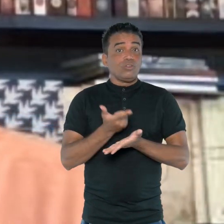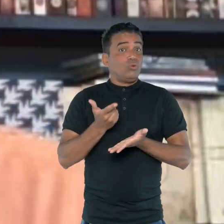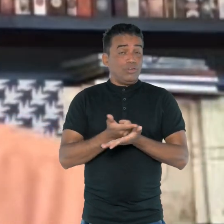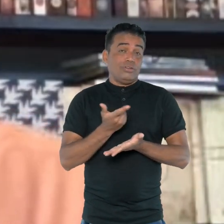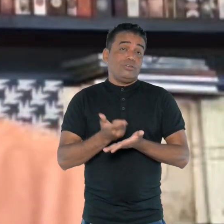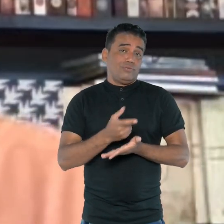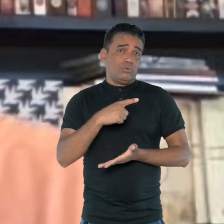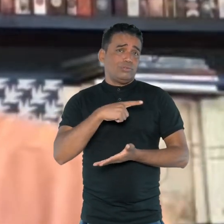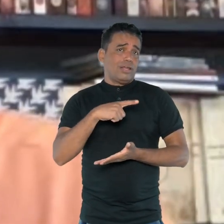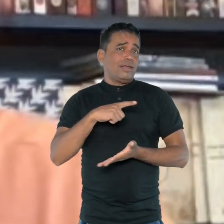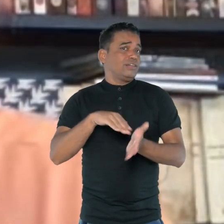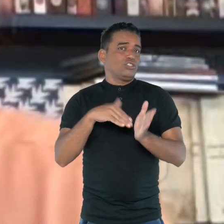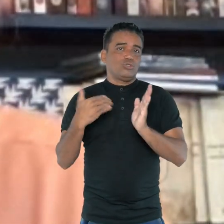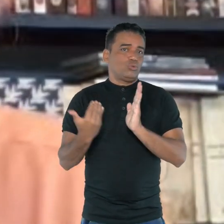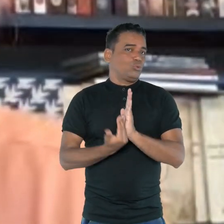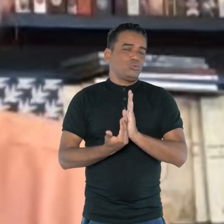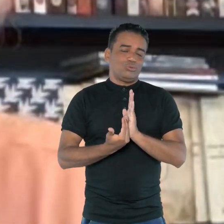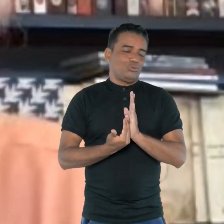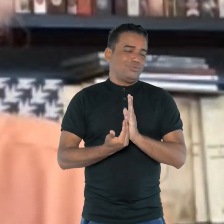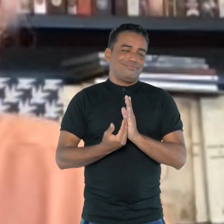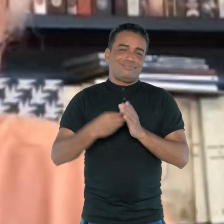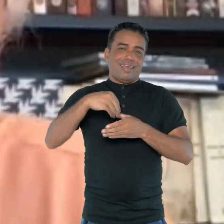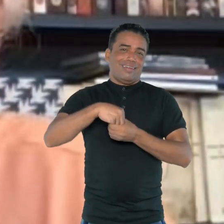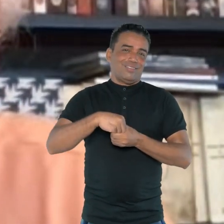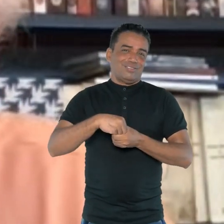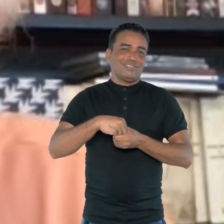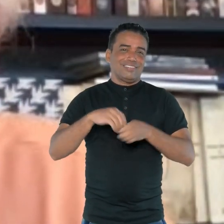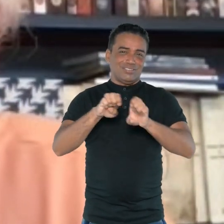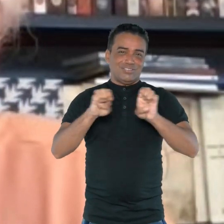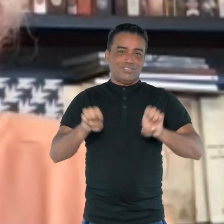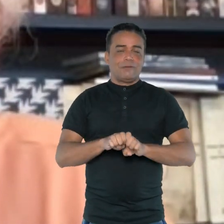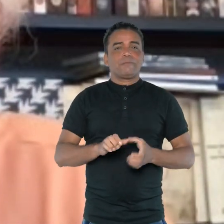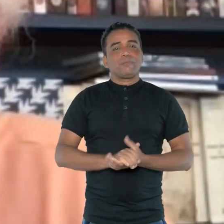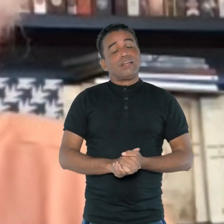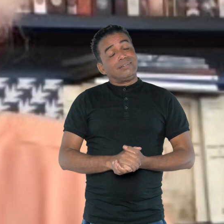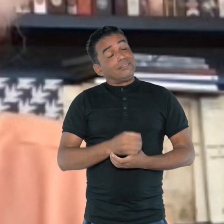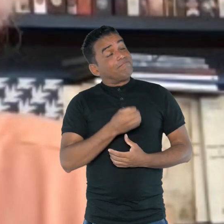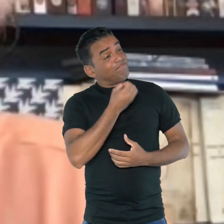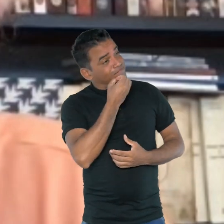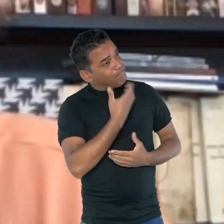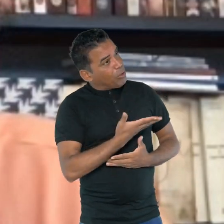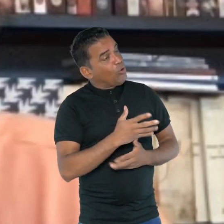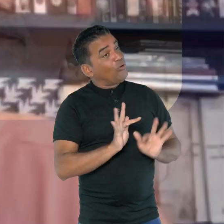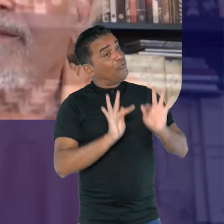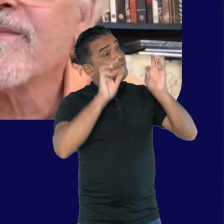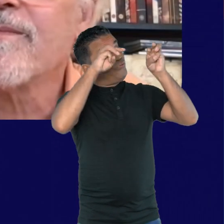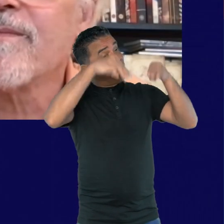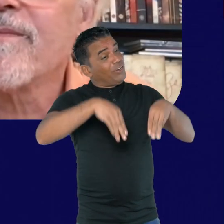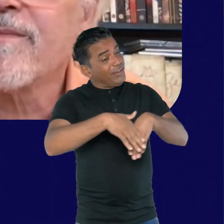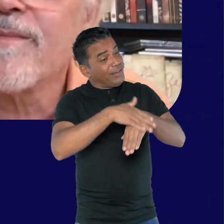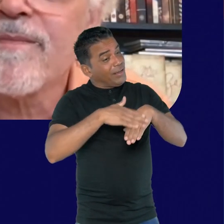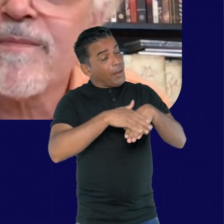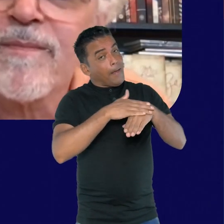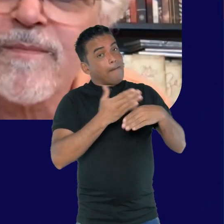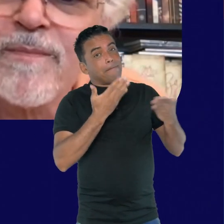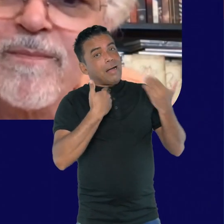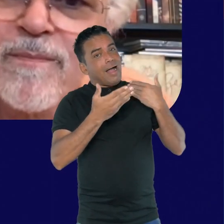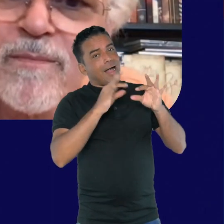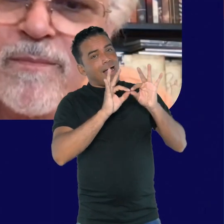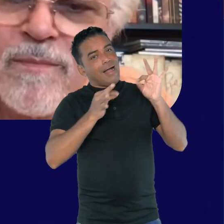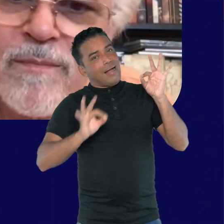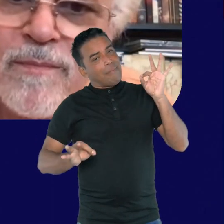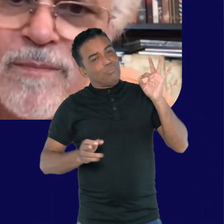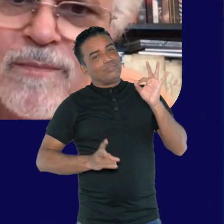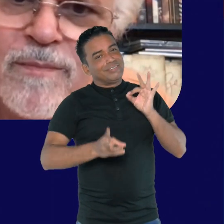tem de tudo quanto a isso. Bom, Raul, a gente está chegando ao final da nossa conversa, mas antes